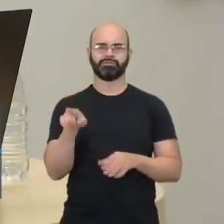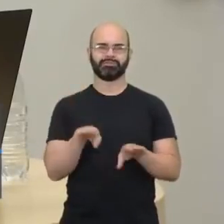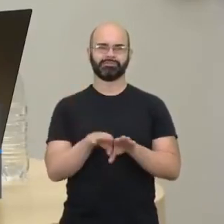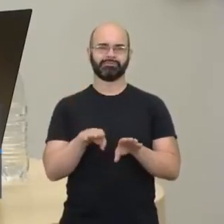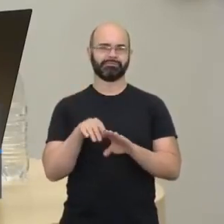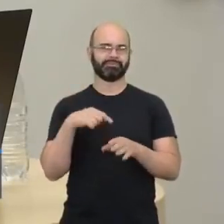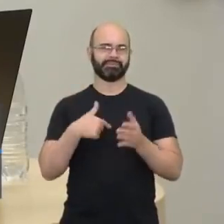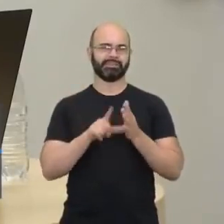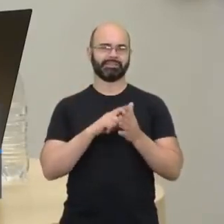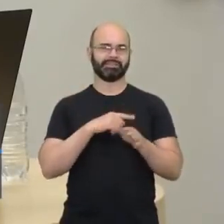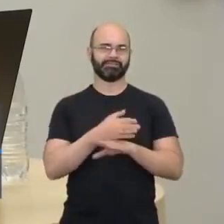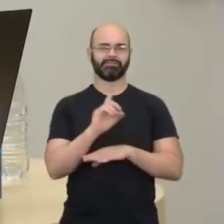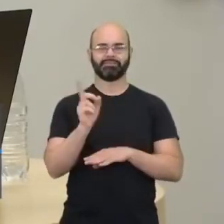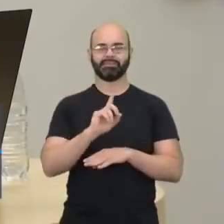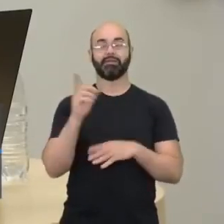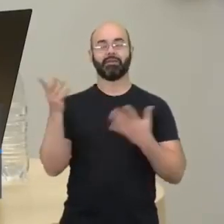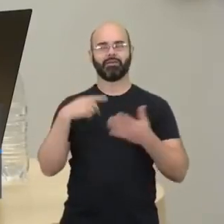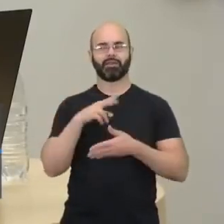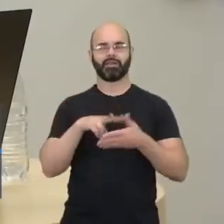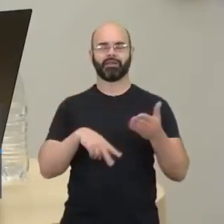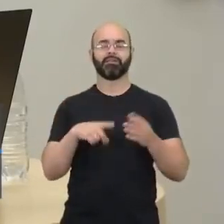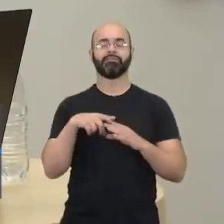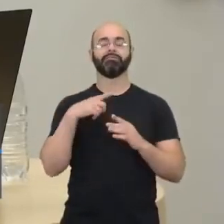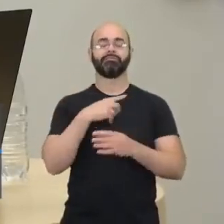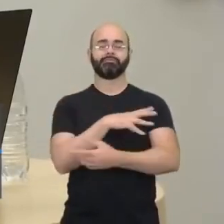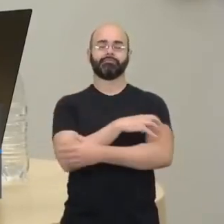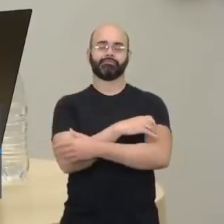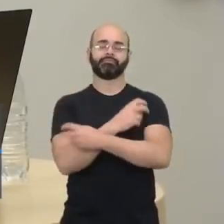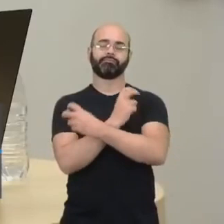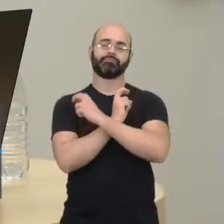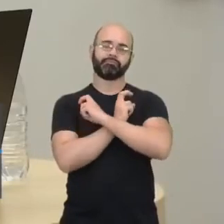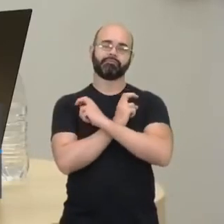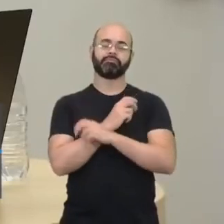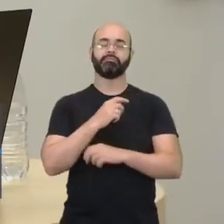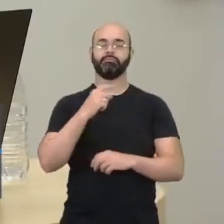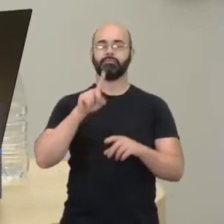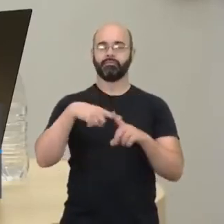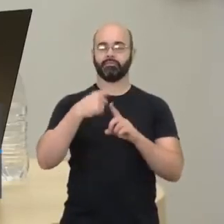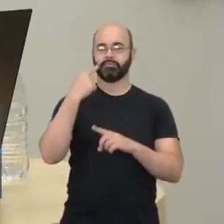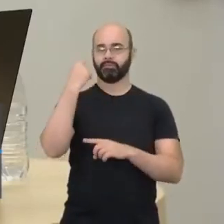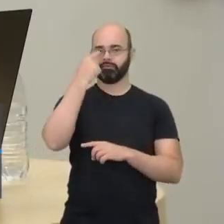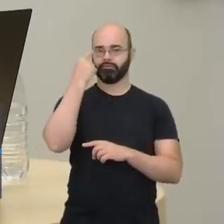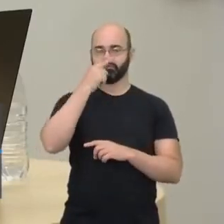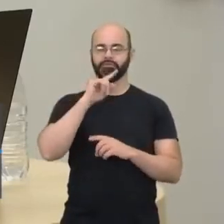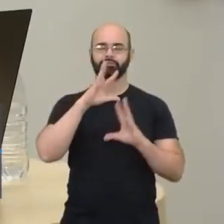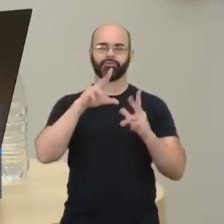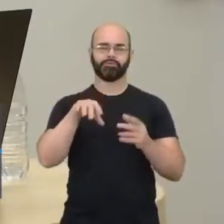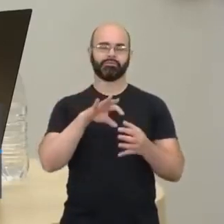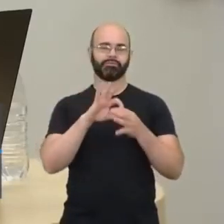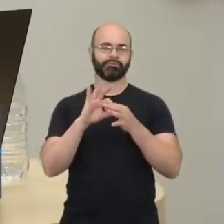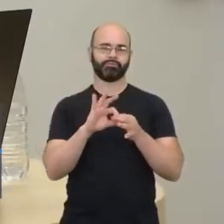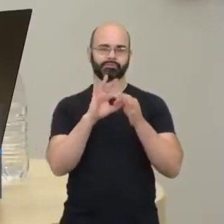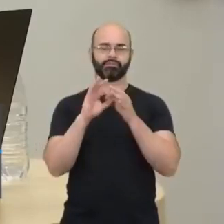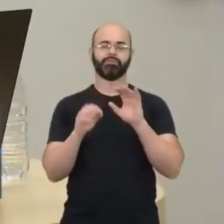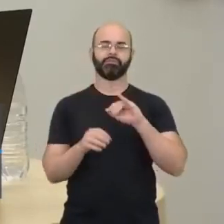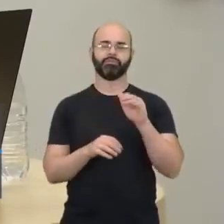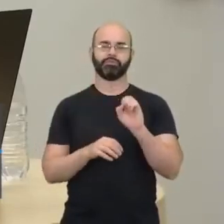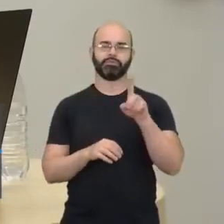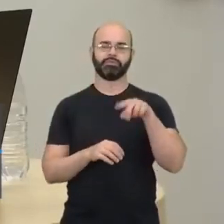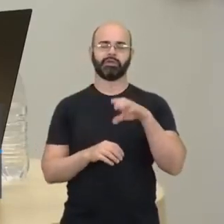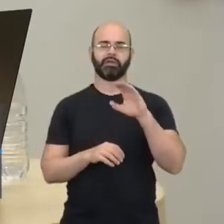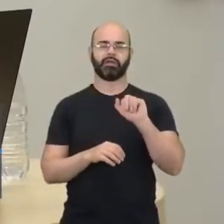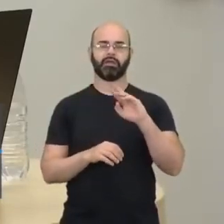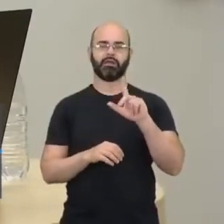viu, Pedro e Natasha? Ó, muscular, esquelético e visão, todos integrados. Tem também os alunos aqui do José Carlos